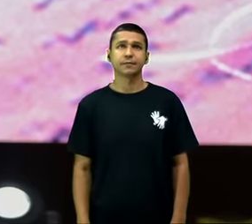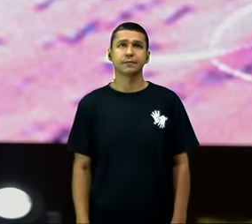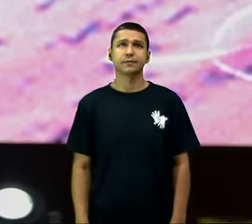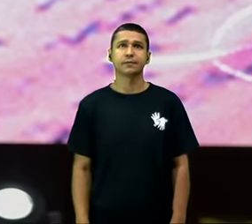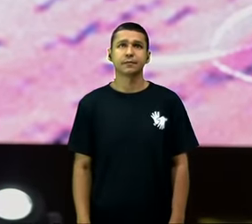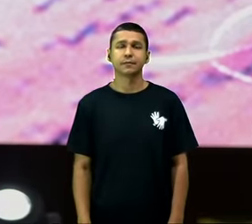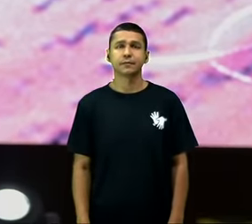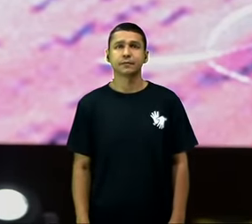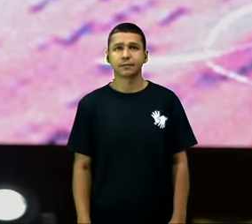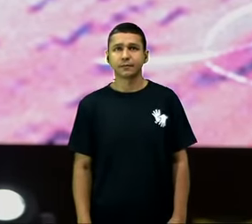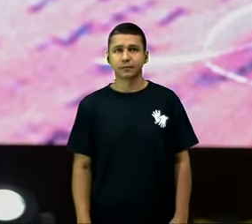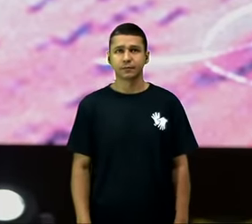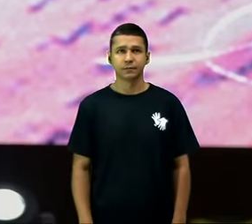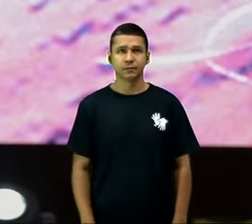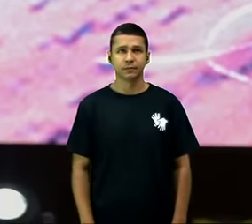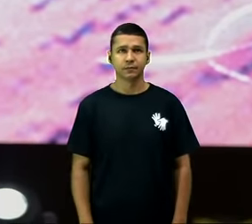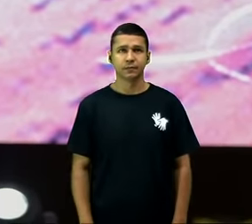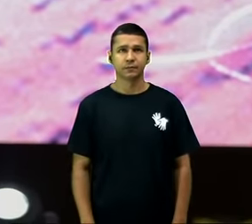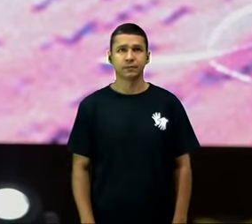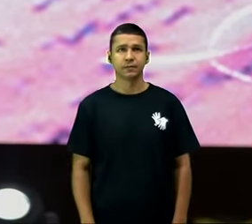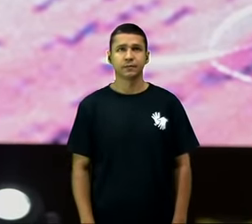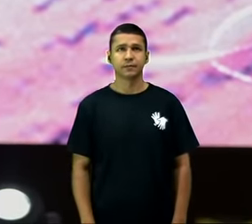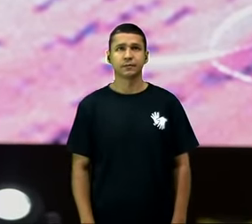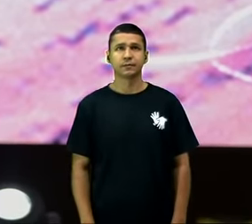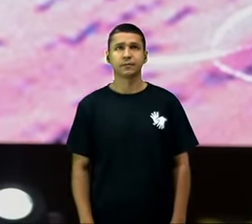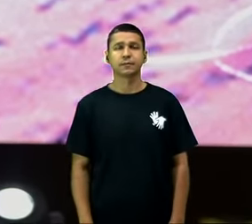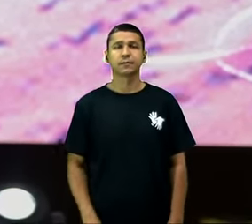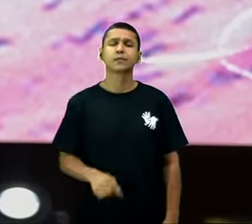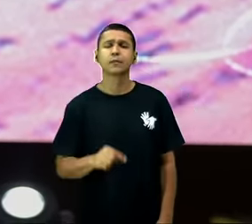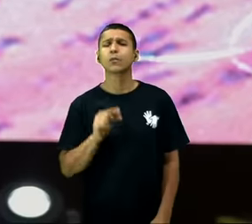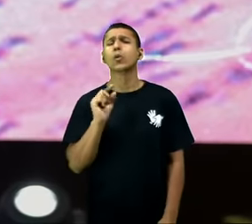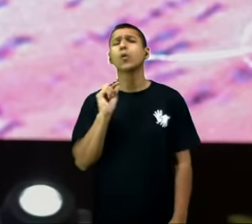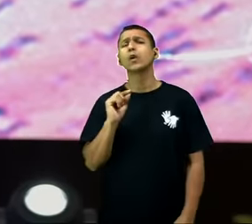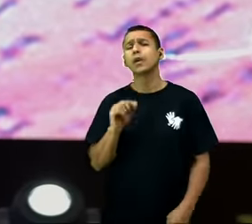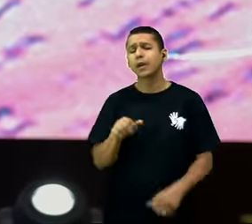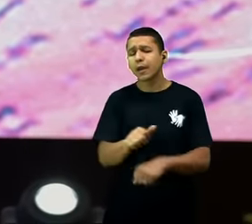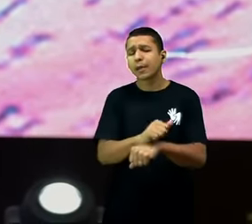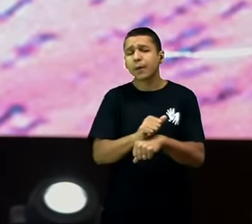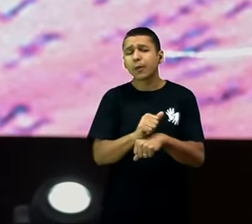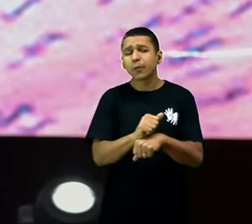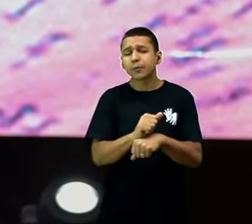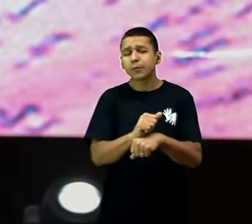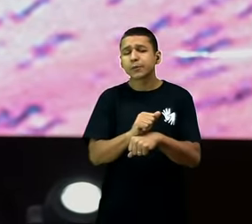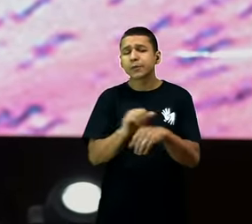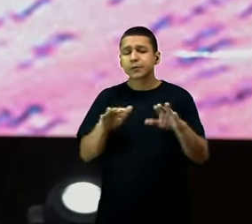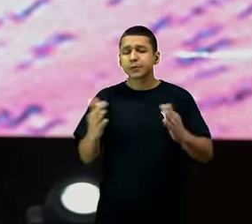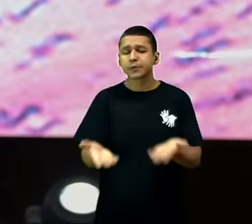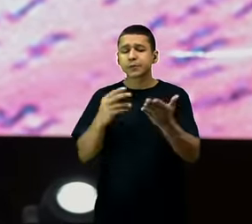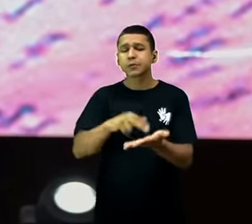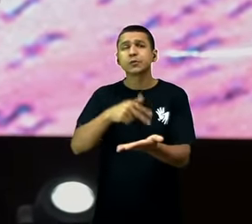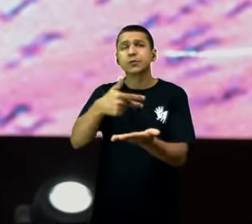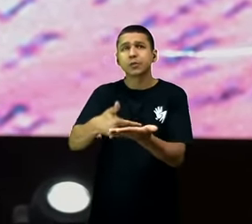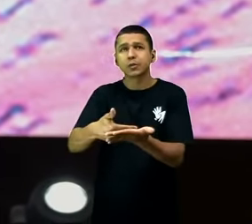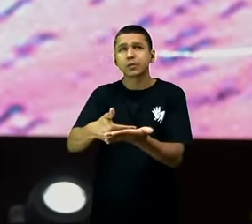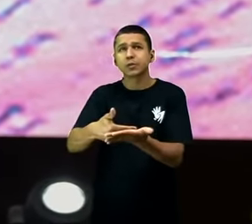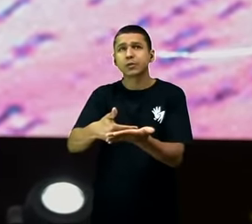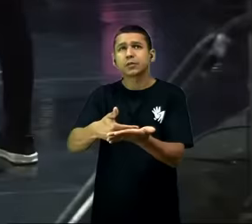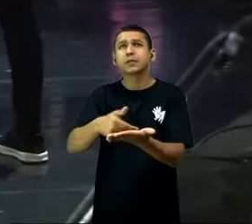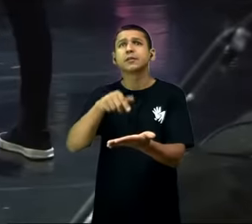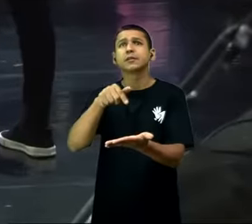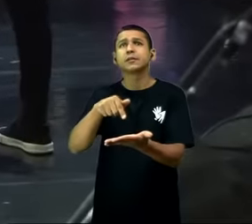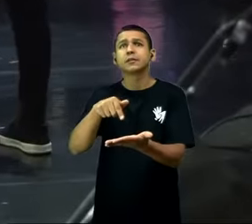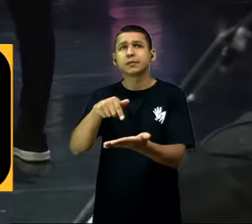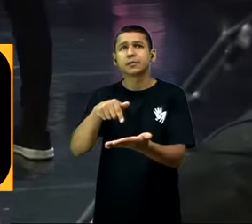Agora pega isso para eu fechar. O que é que Abraão colocou no altar? Fala. O que é que Abraão colocou no